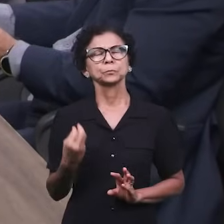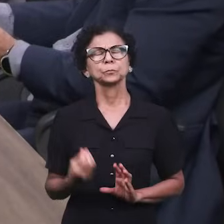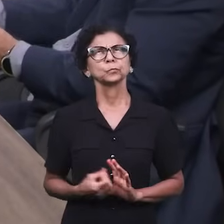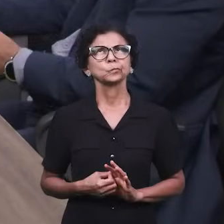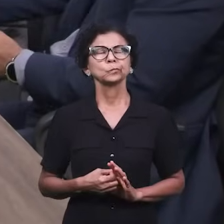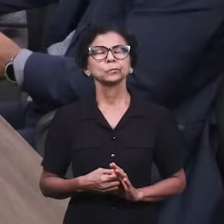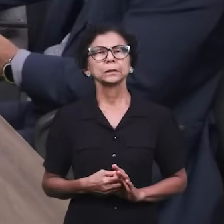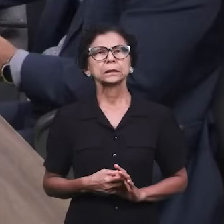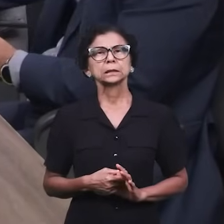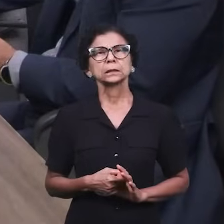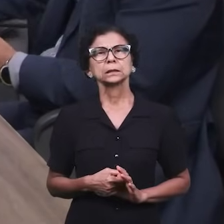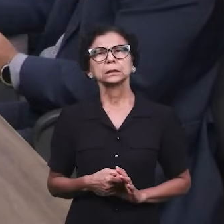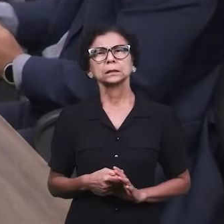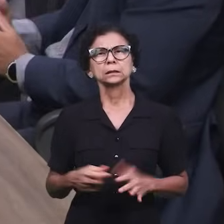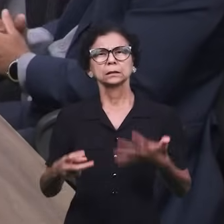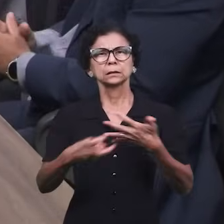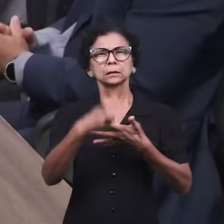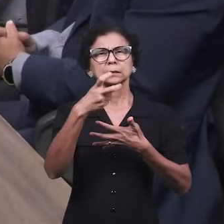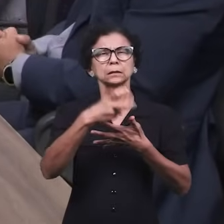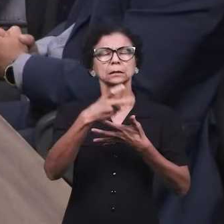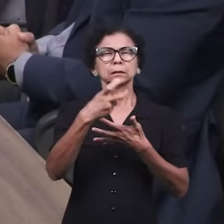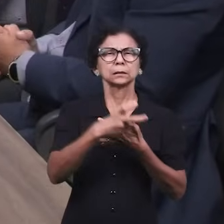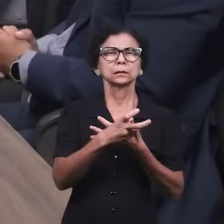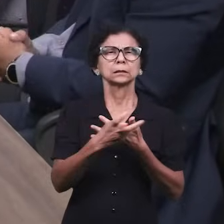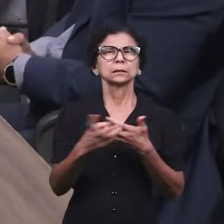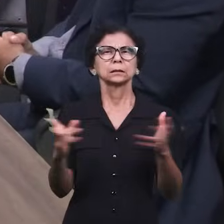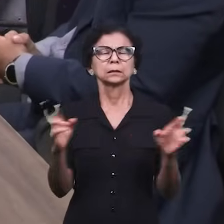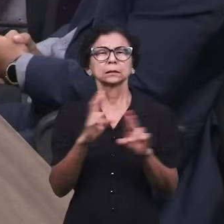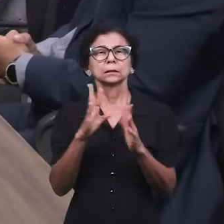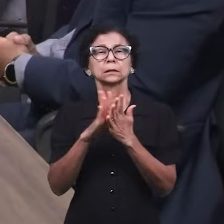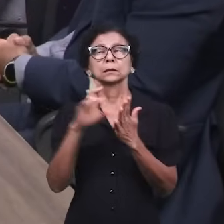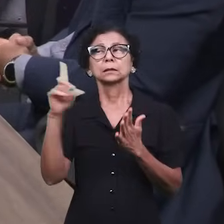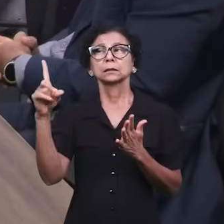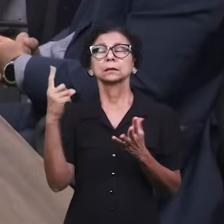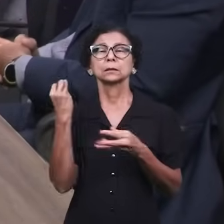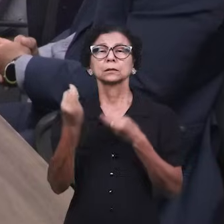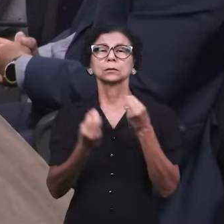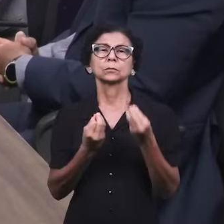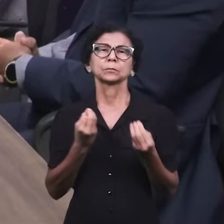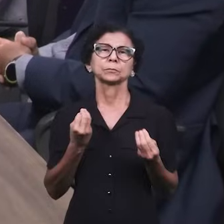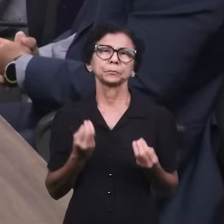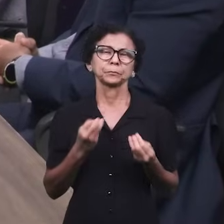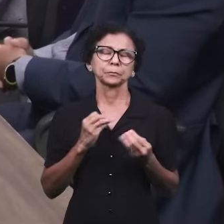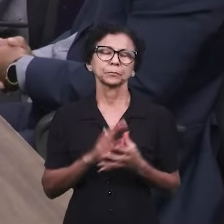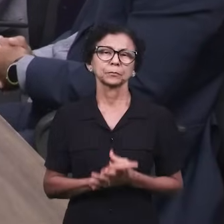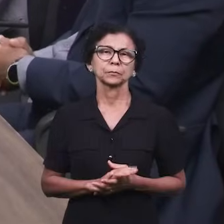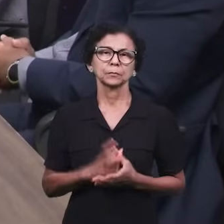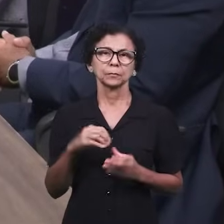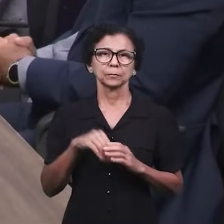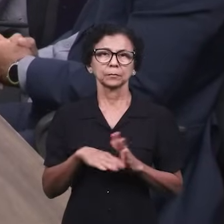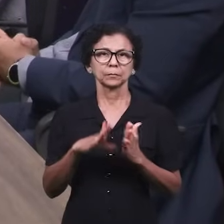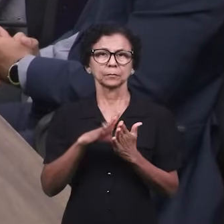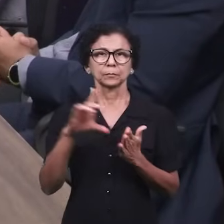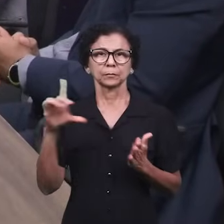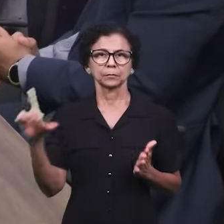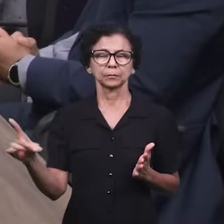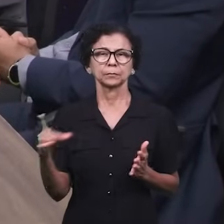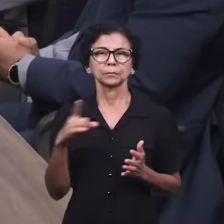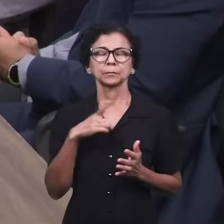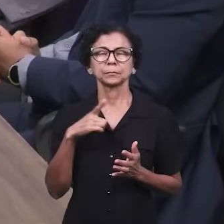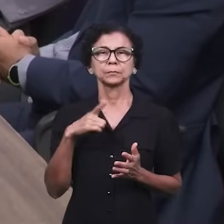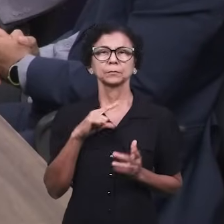pode aplicar a quinta medida no estudo da palavra, né, de uma forma geral? Veja bem, existe um aspecto na